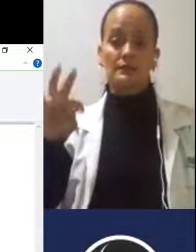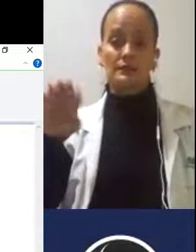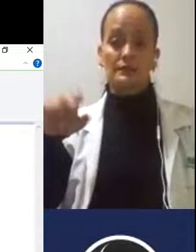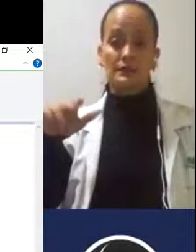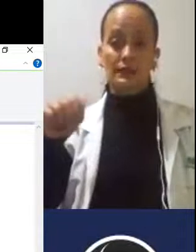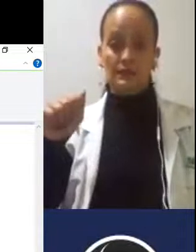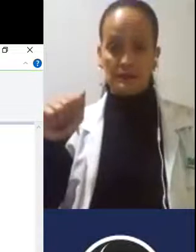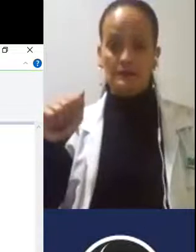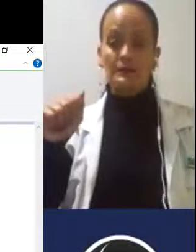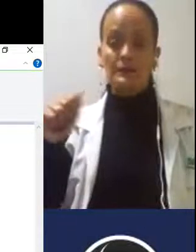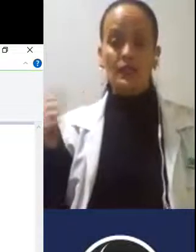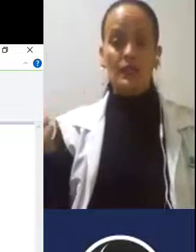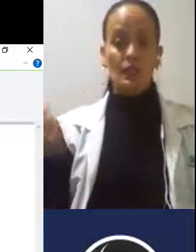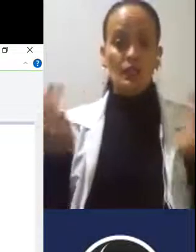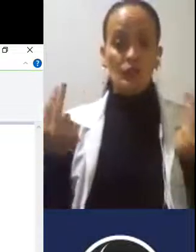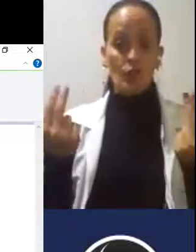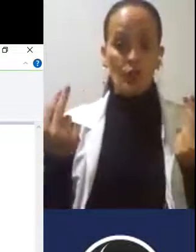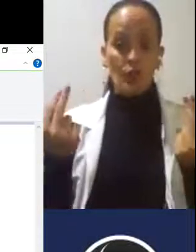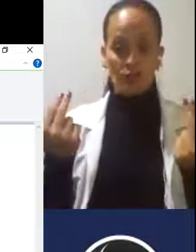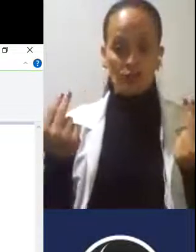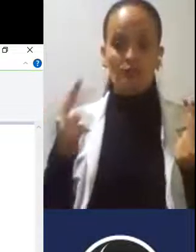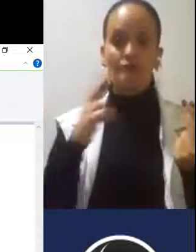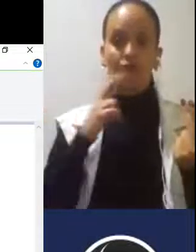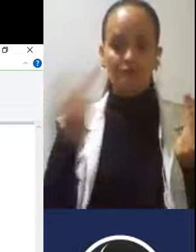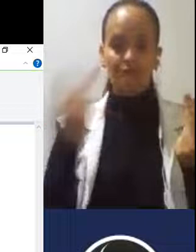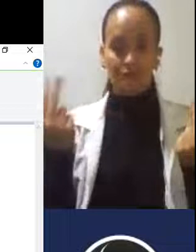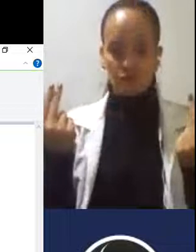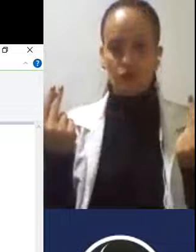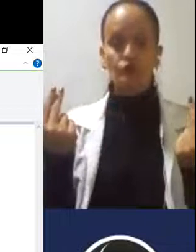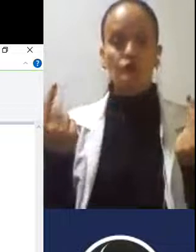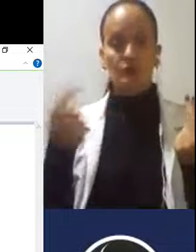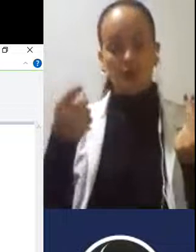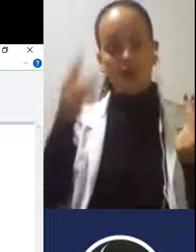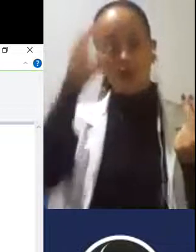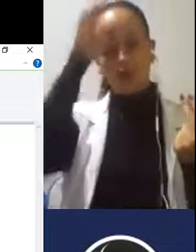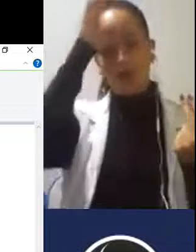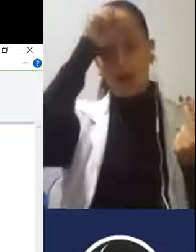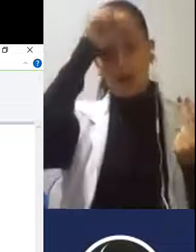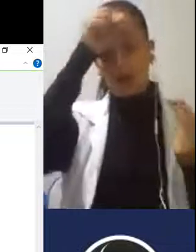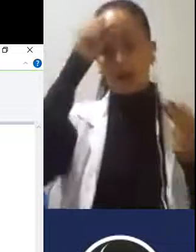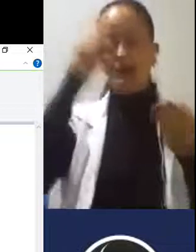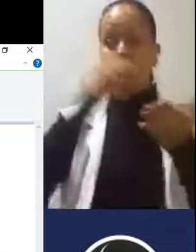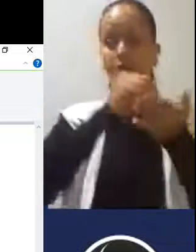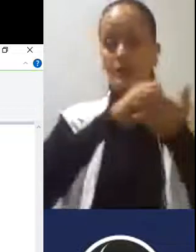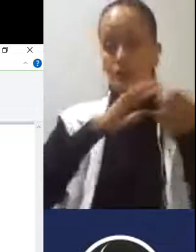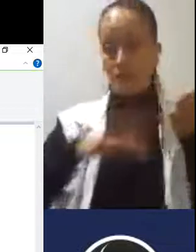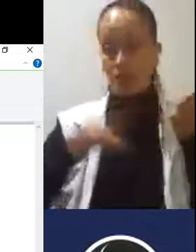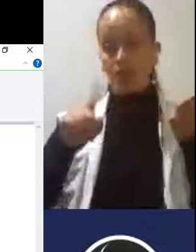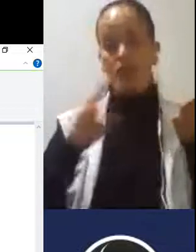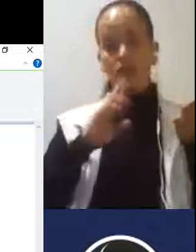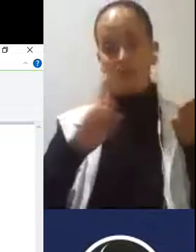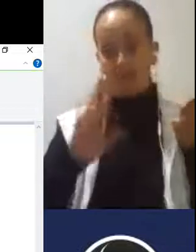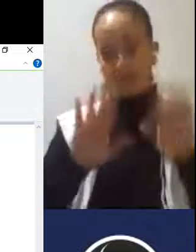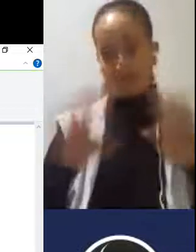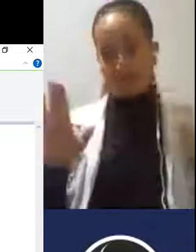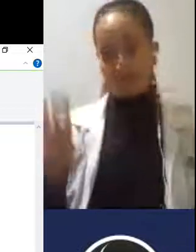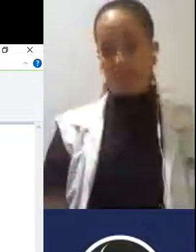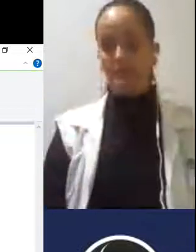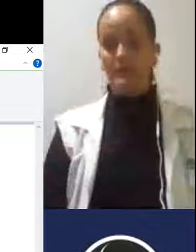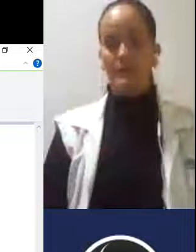iguais, que é o nosso caso, né? A situação de aprendizagem aí de vocês, as resistências são todas iguais. Então,